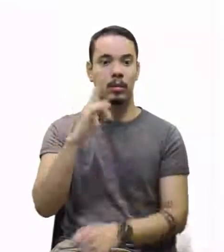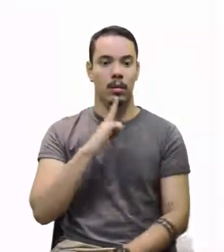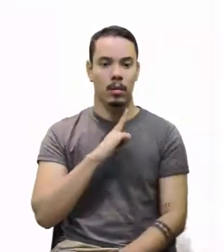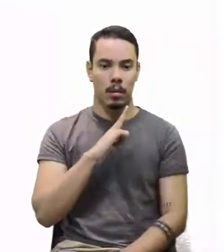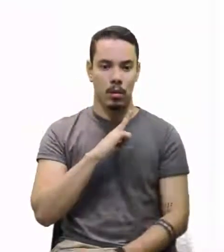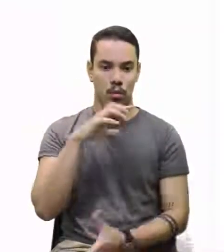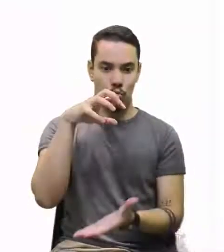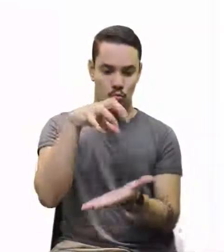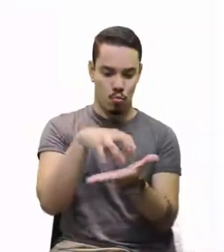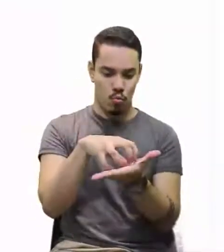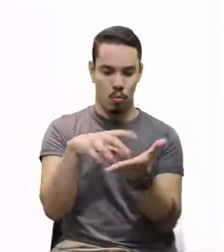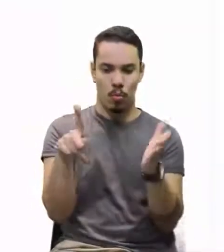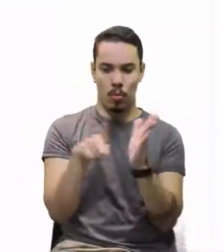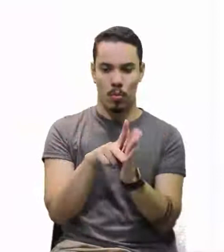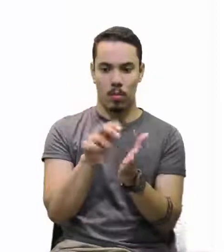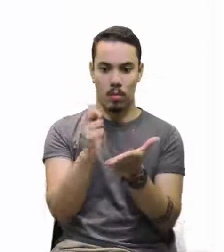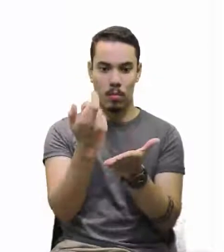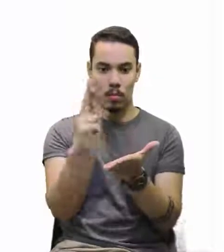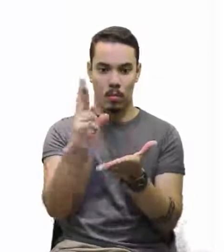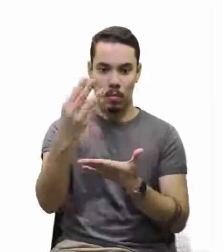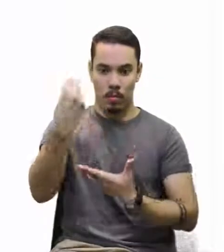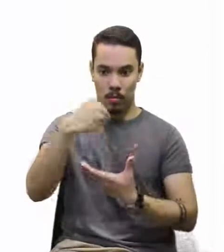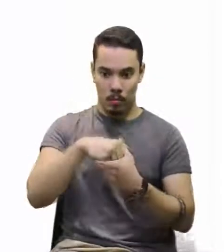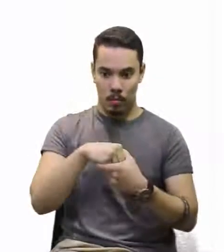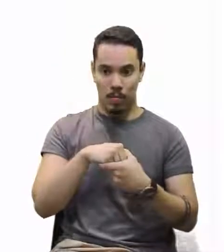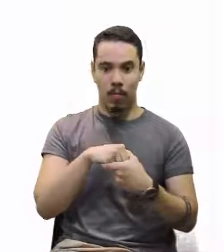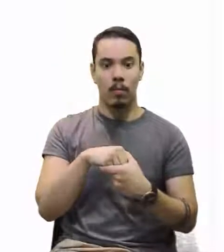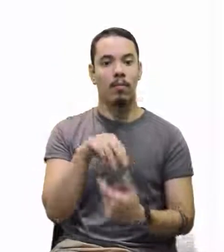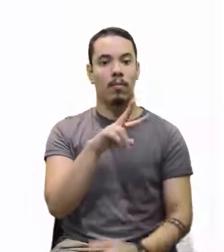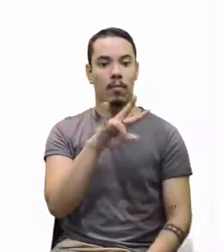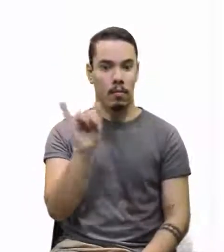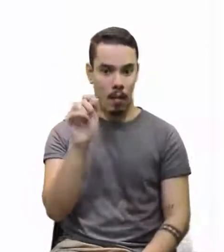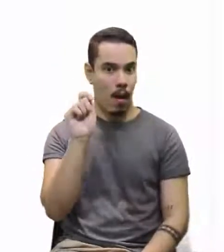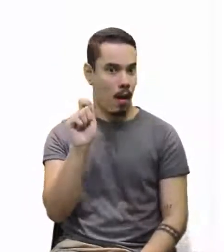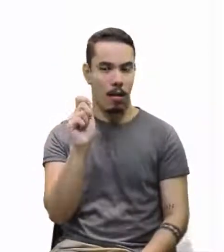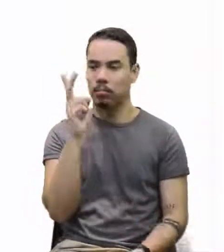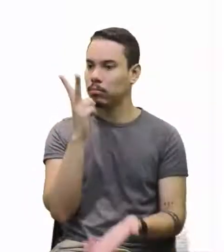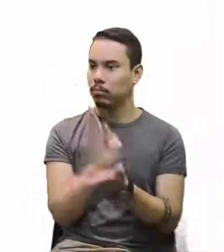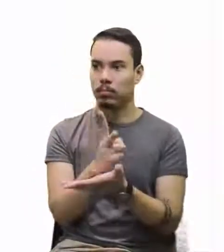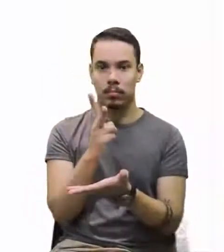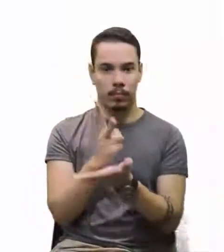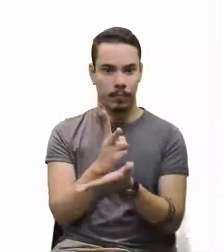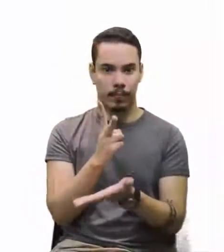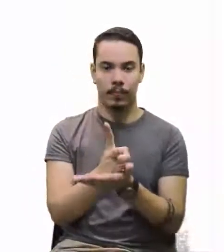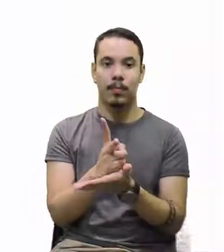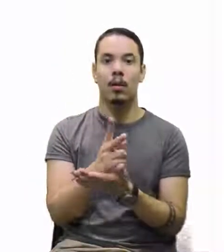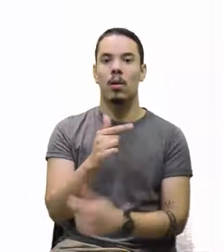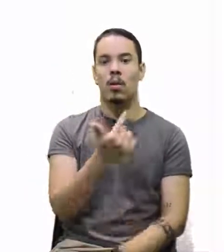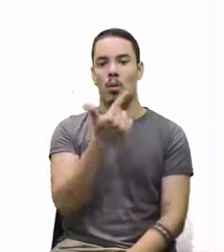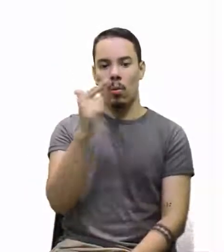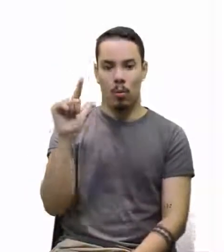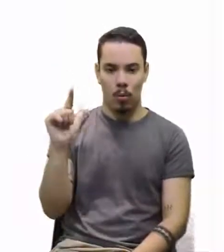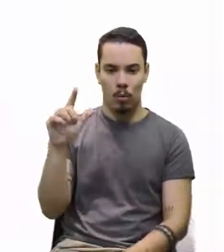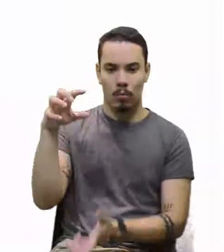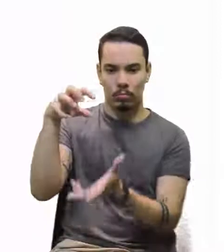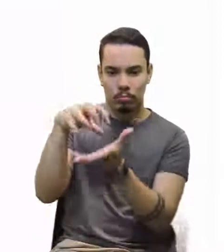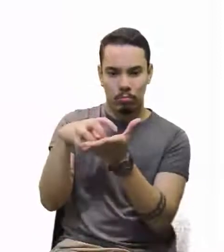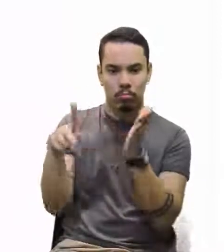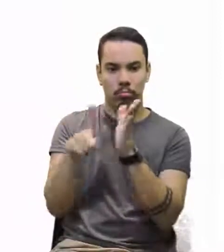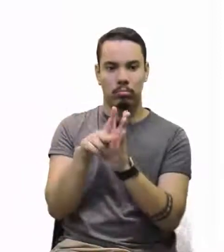núcleo de ar, dentro dele o núcleo vai ser ar. Nos indutores de núcleo de